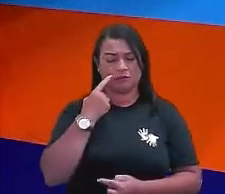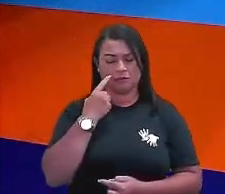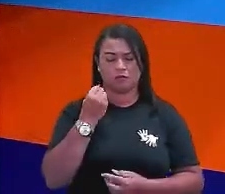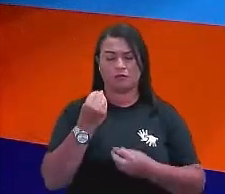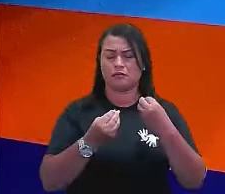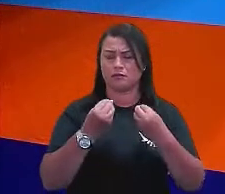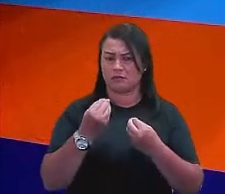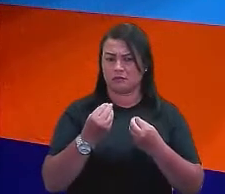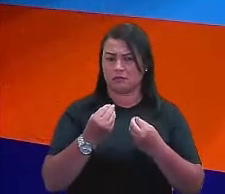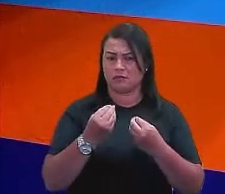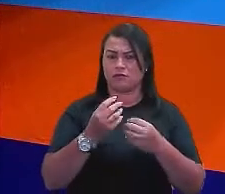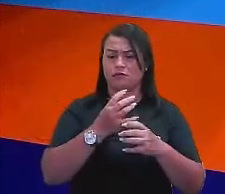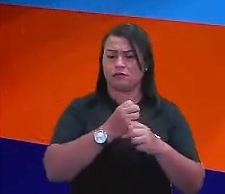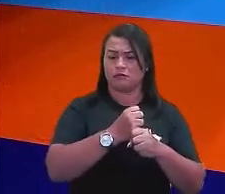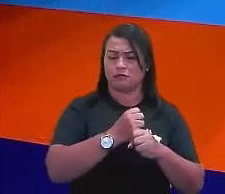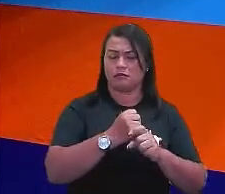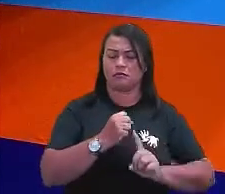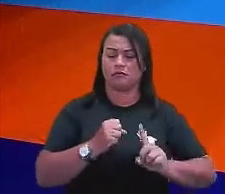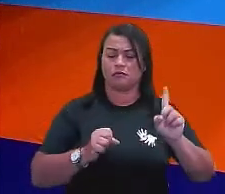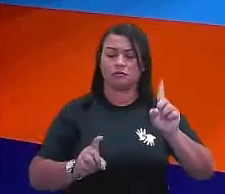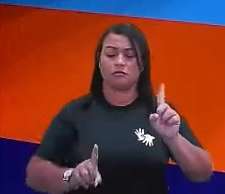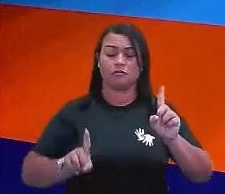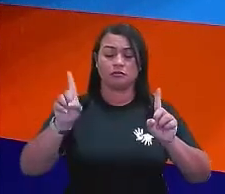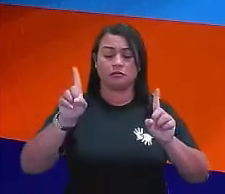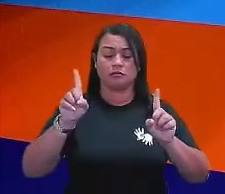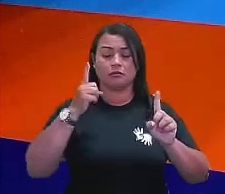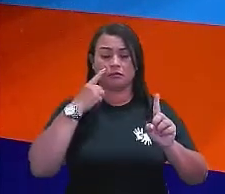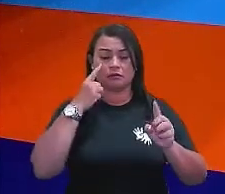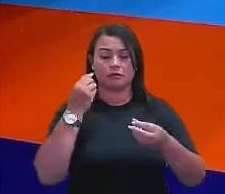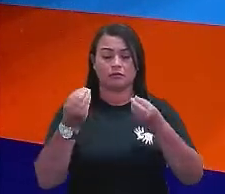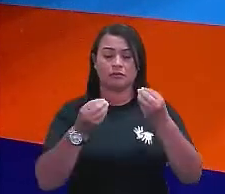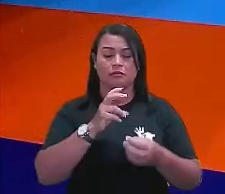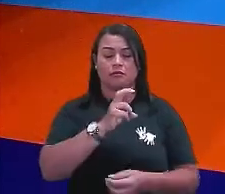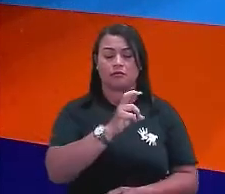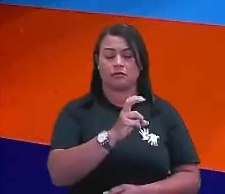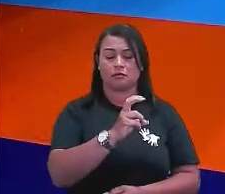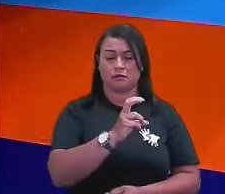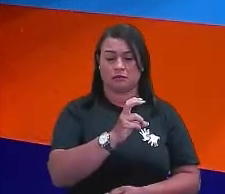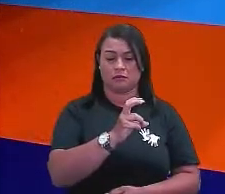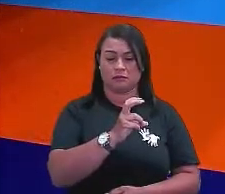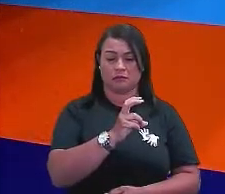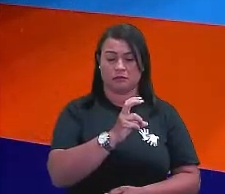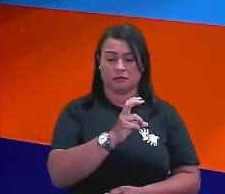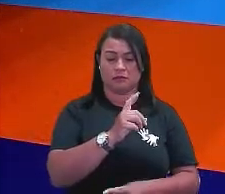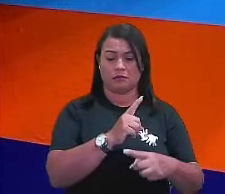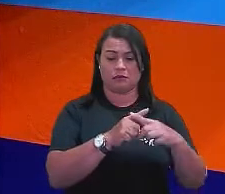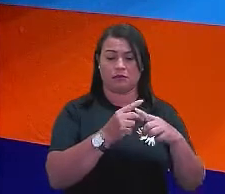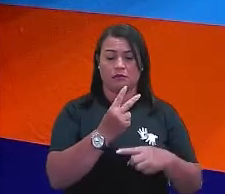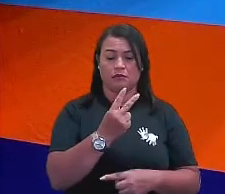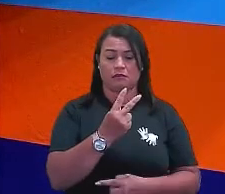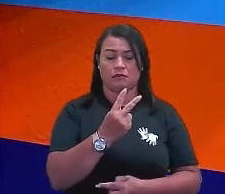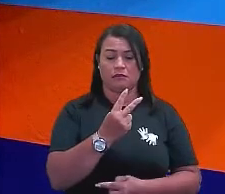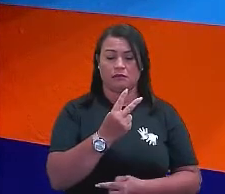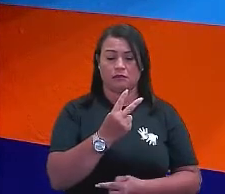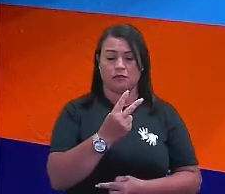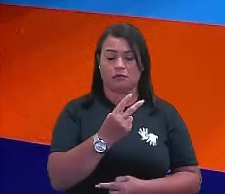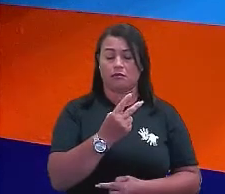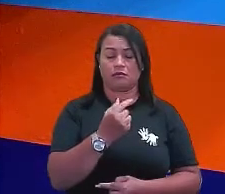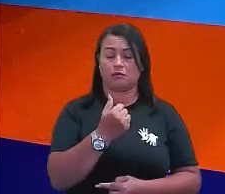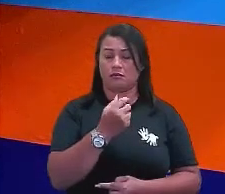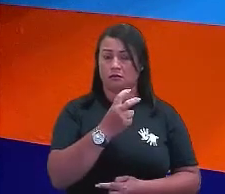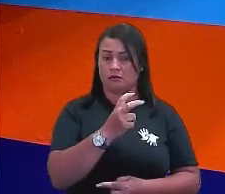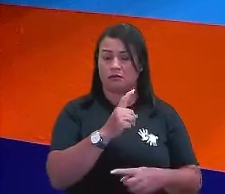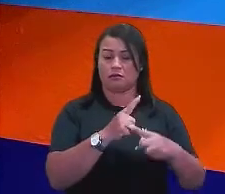de calcular, como você está vendo. Eu posso fazer 5 vezes 2, que vai dar igual a 100, né? 5 vezes